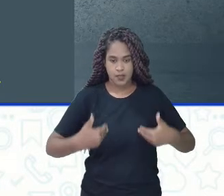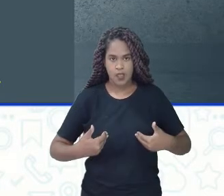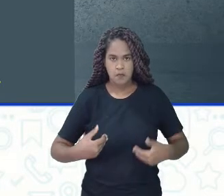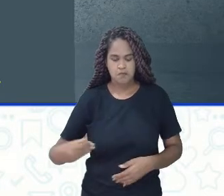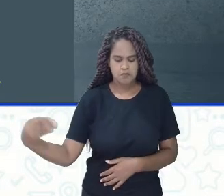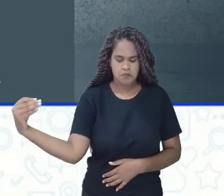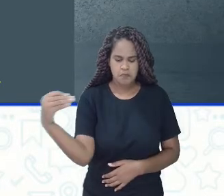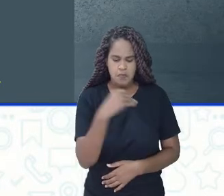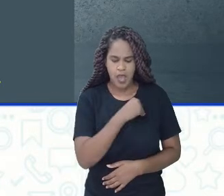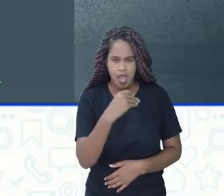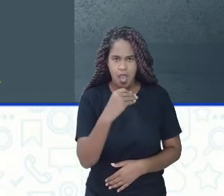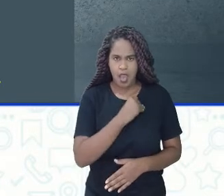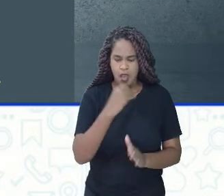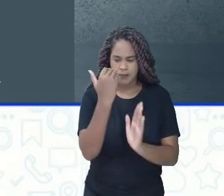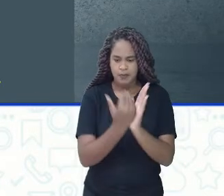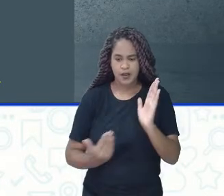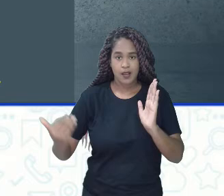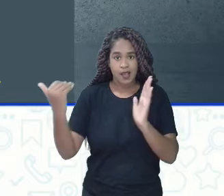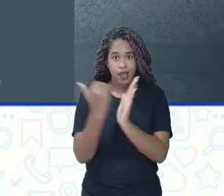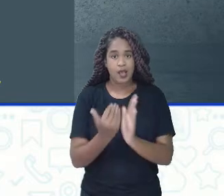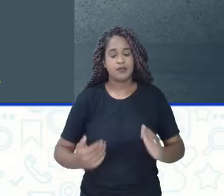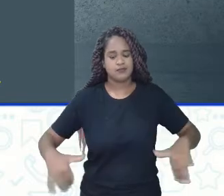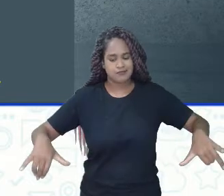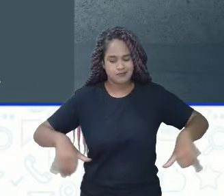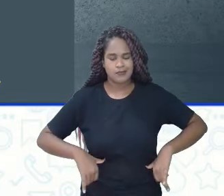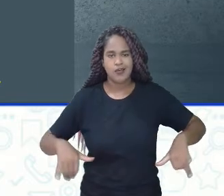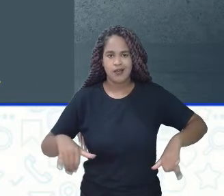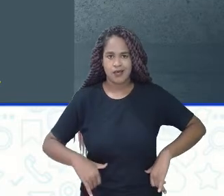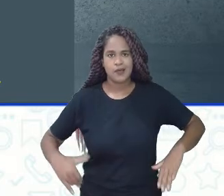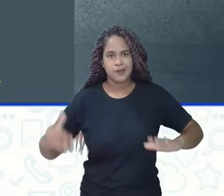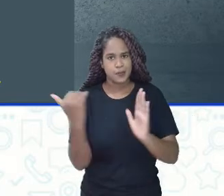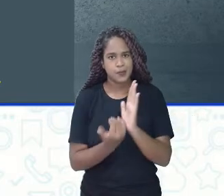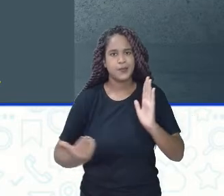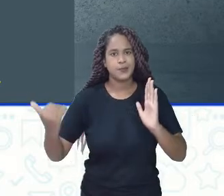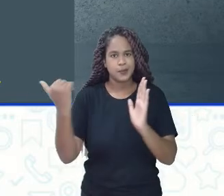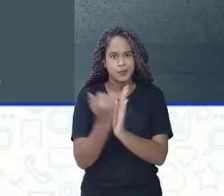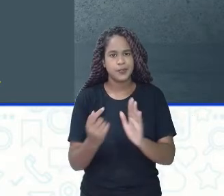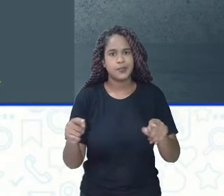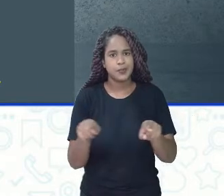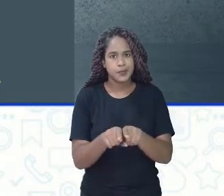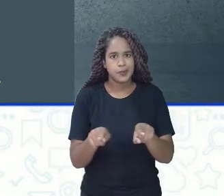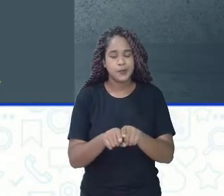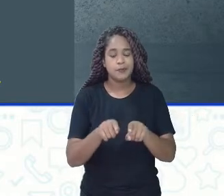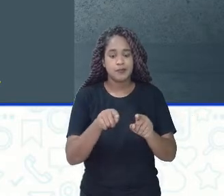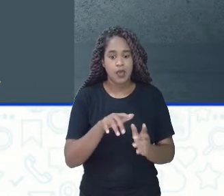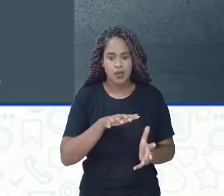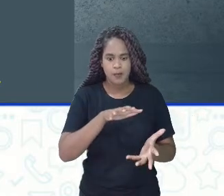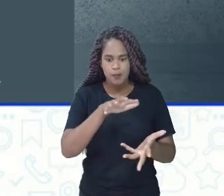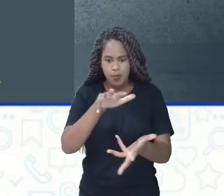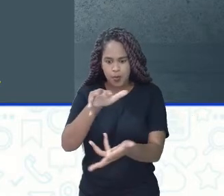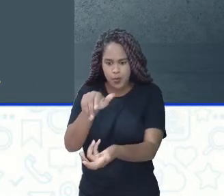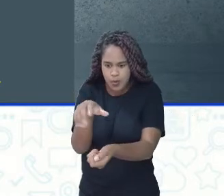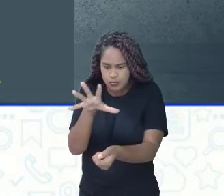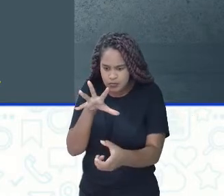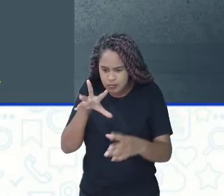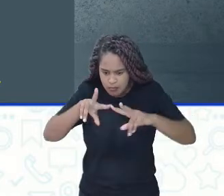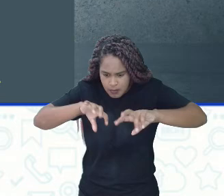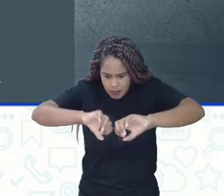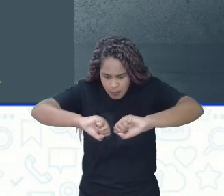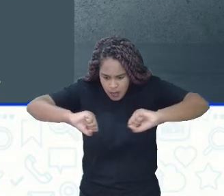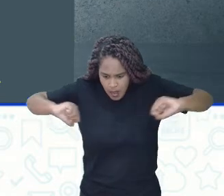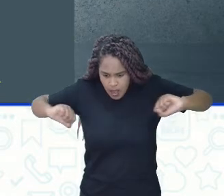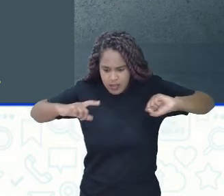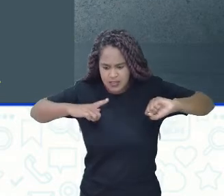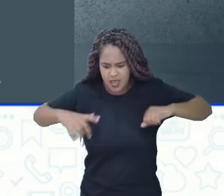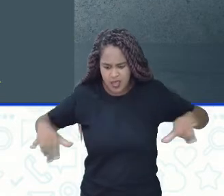sou também o maior sofredor. Não podia imaginar que este mundo contivesse sofrimentos e terrores tão degradantes. E você,